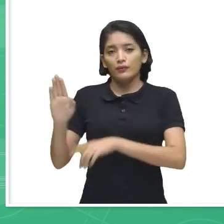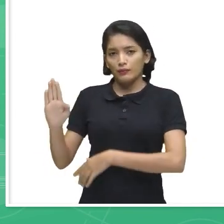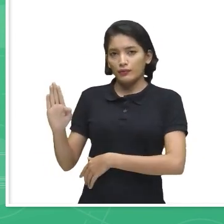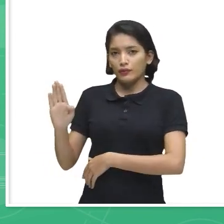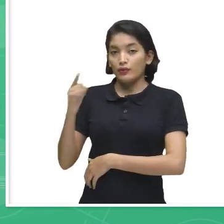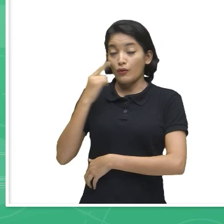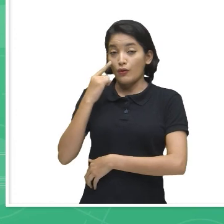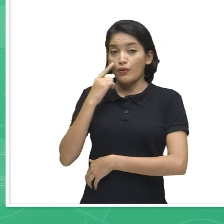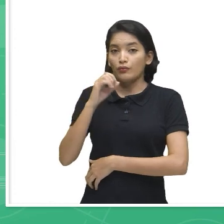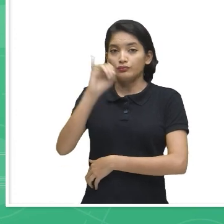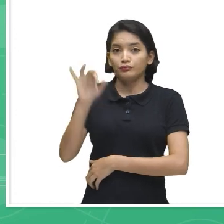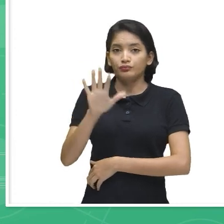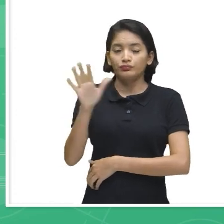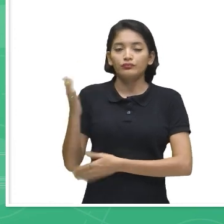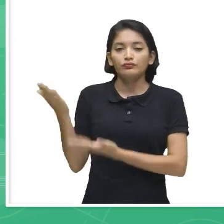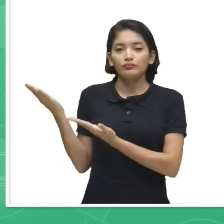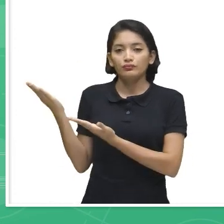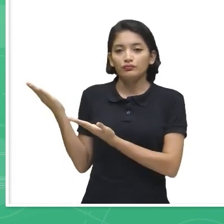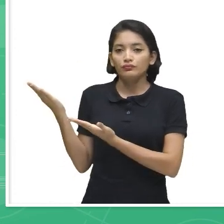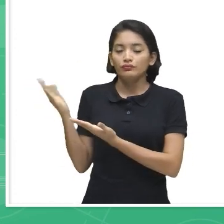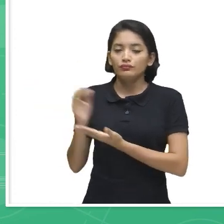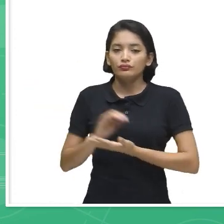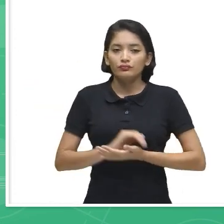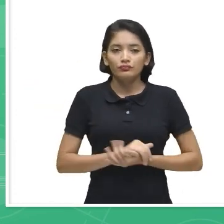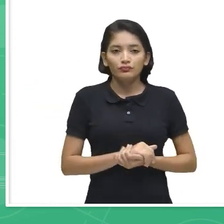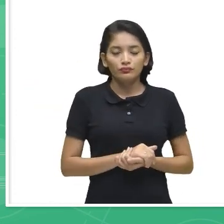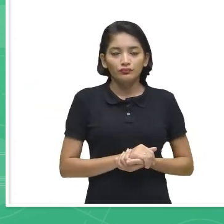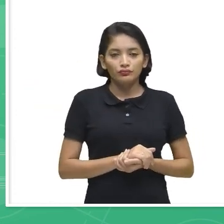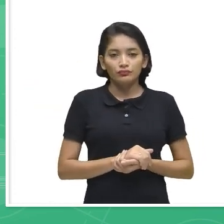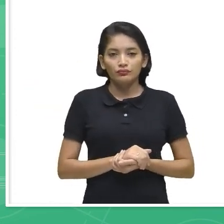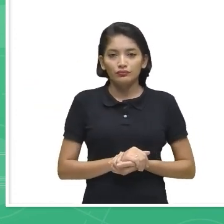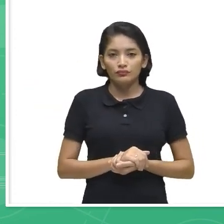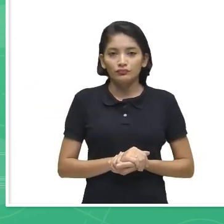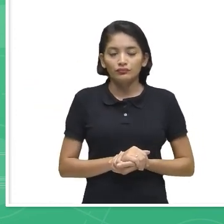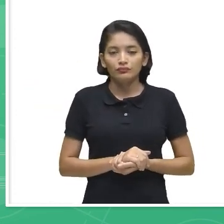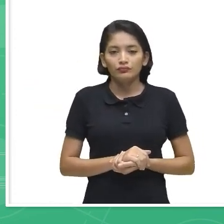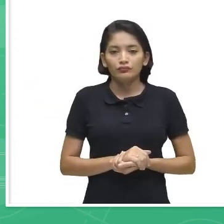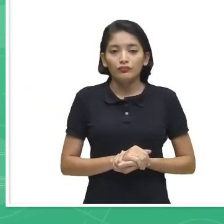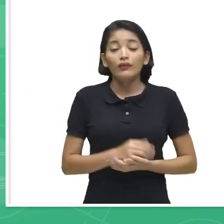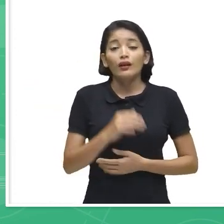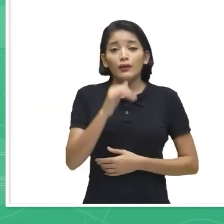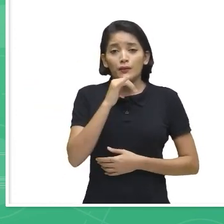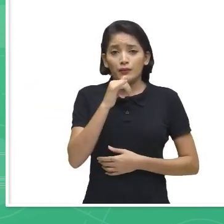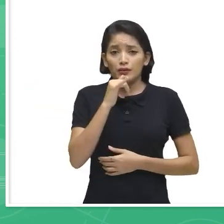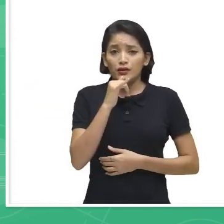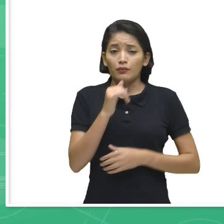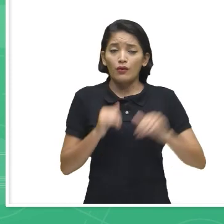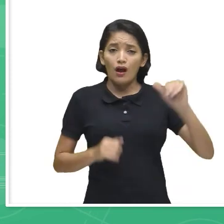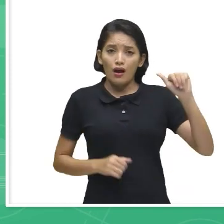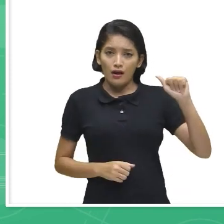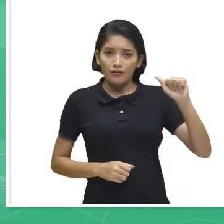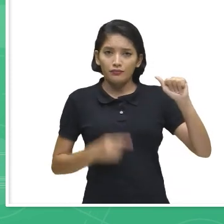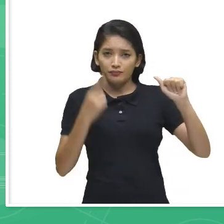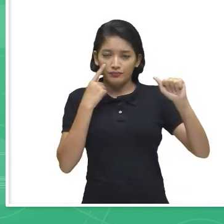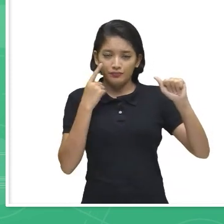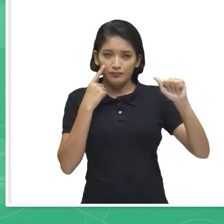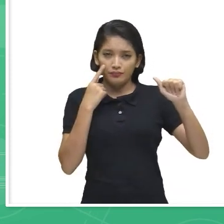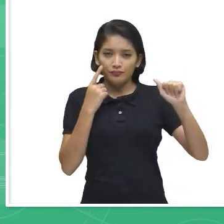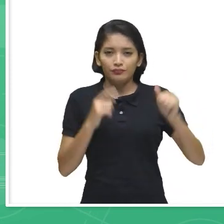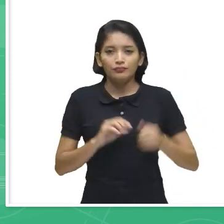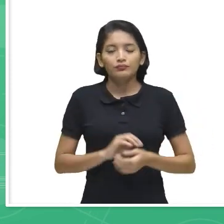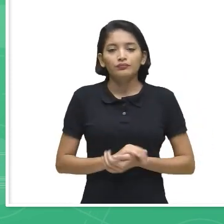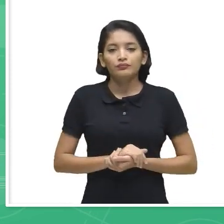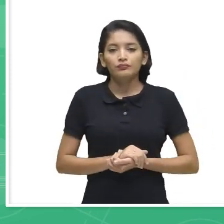O valor do potencial elétrico nas superfícies A e B. Olha só, aqui na superfície A, ó.